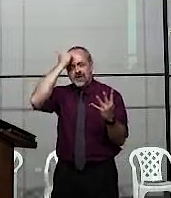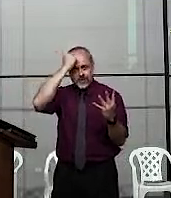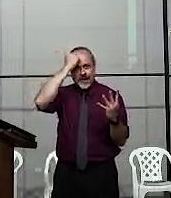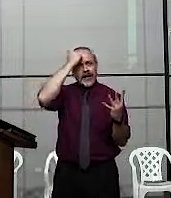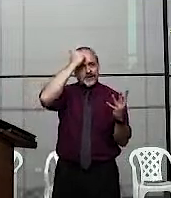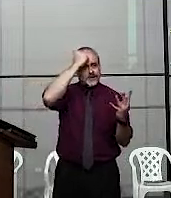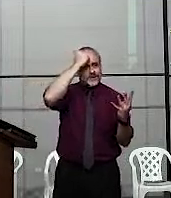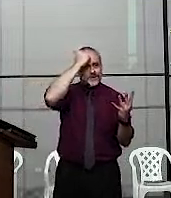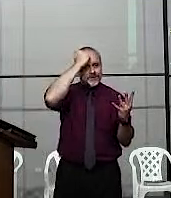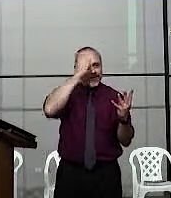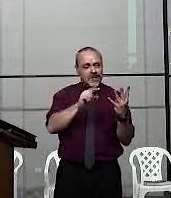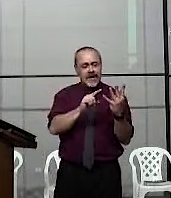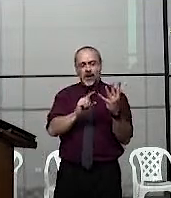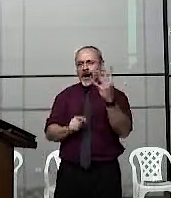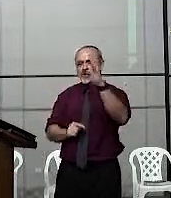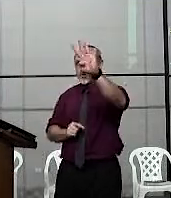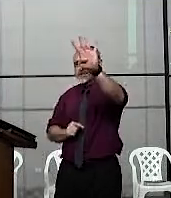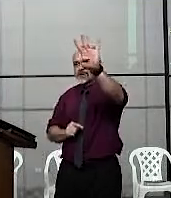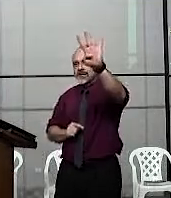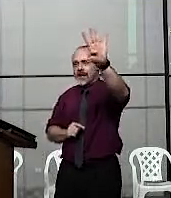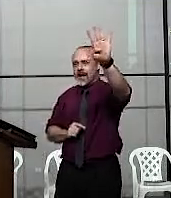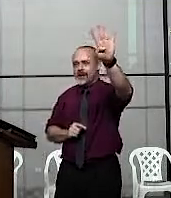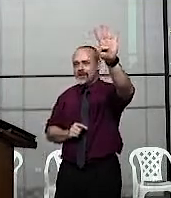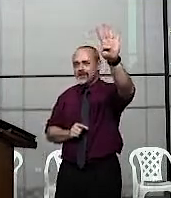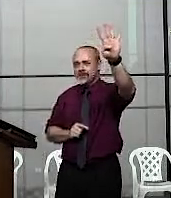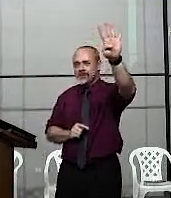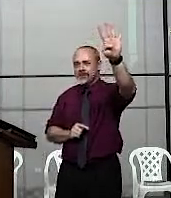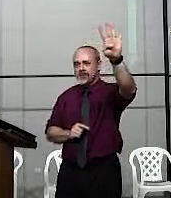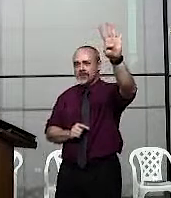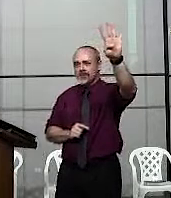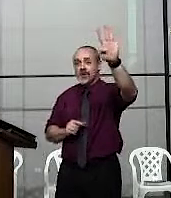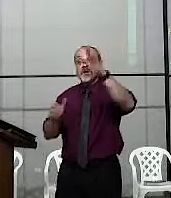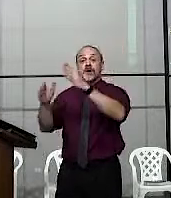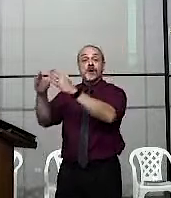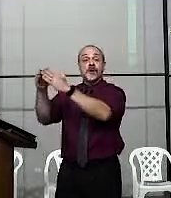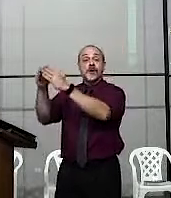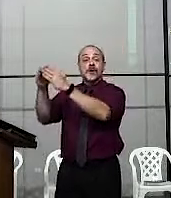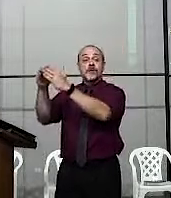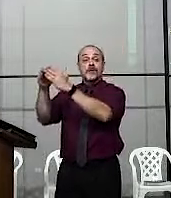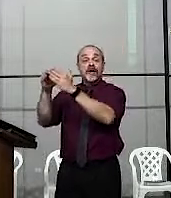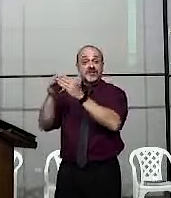Arrepender do seu pecado. E a quarta coisa, o que é?